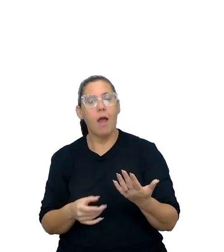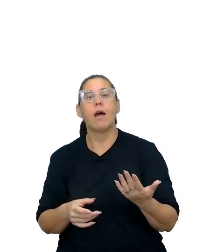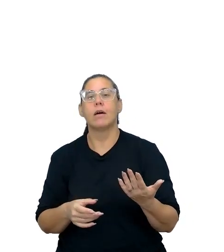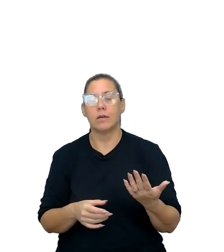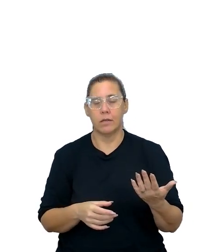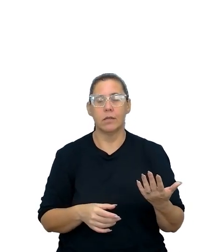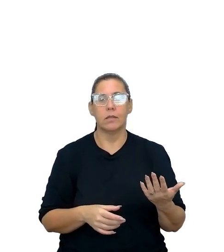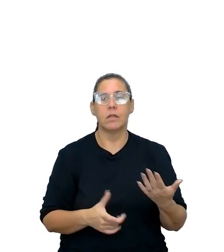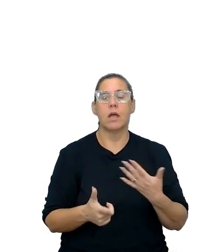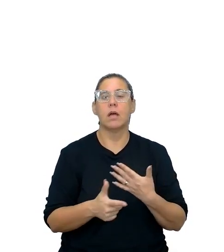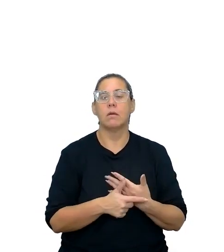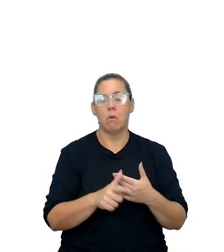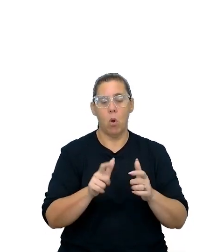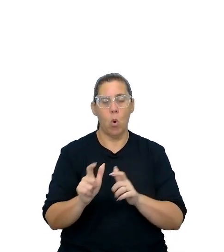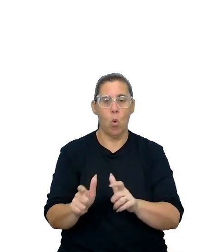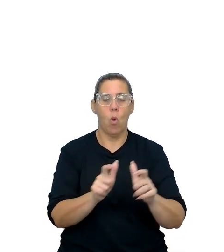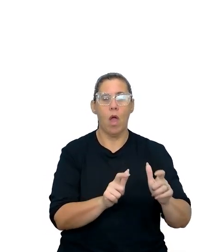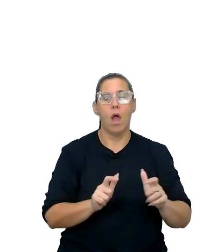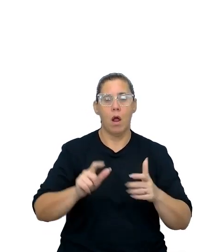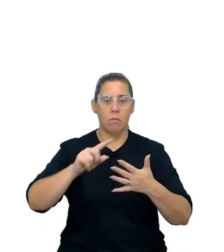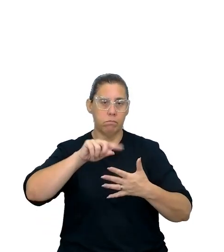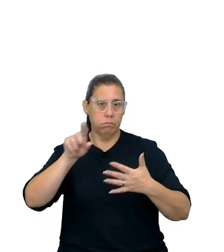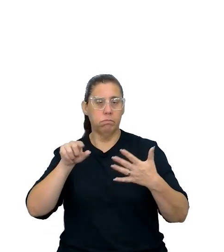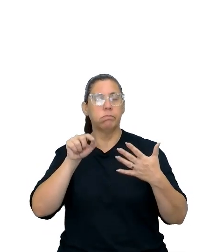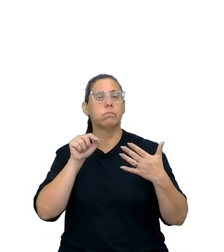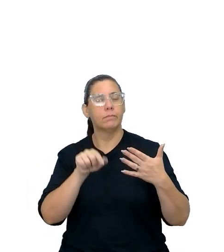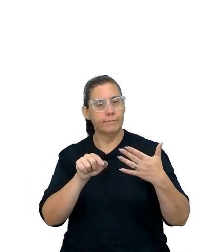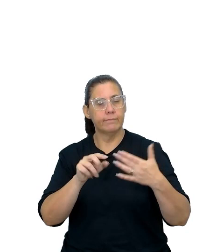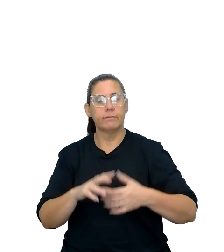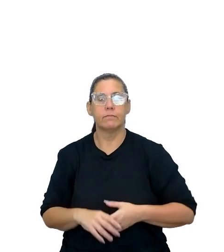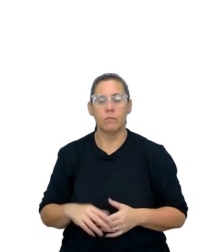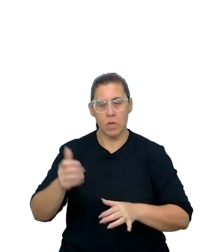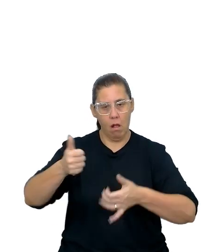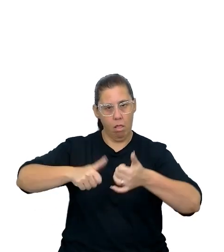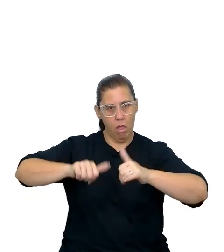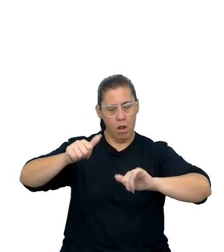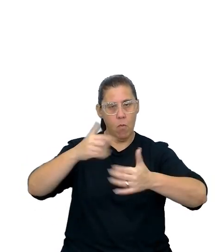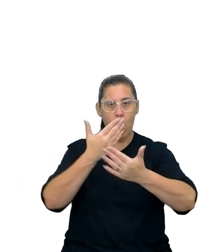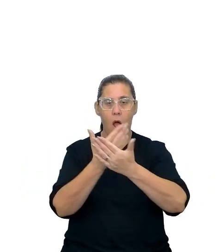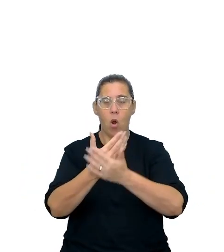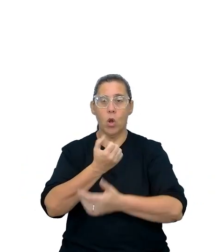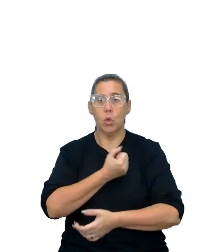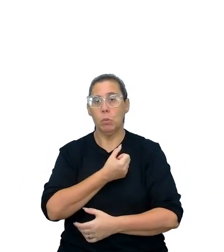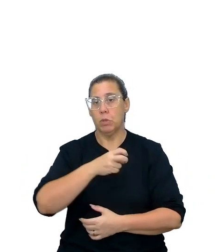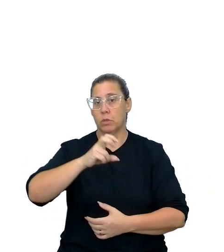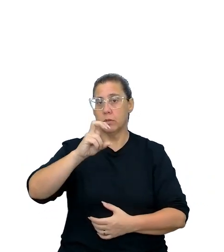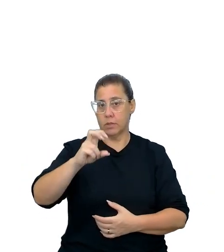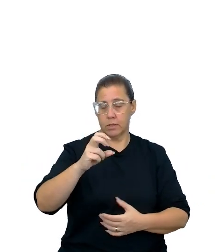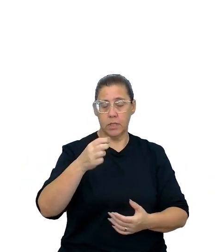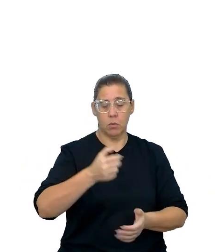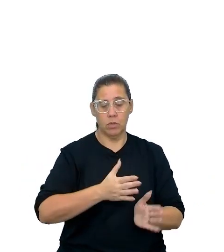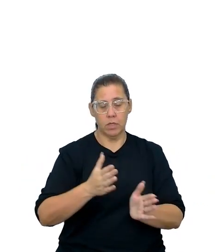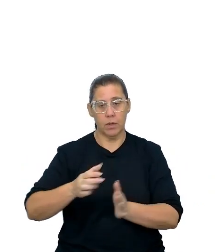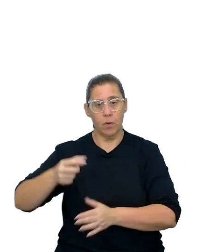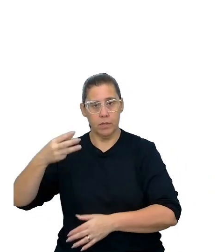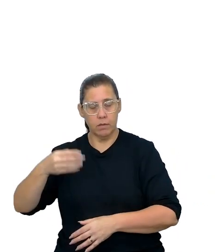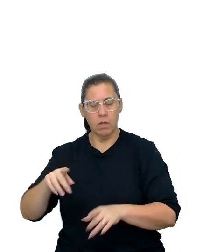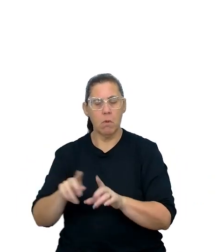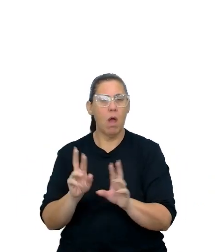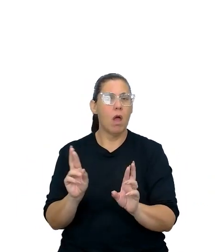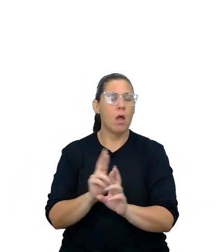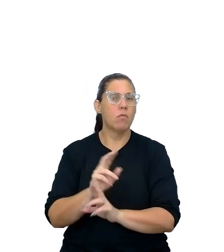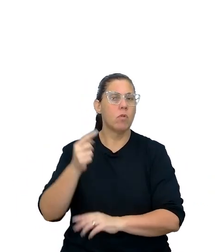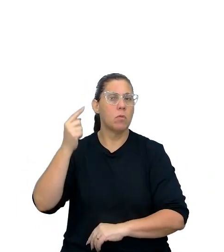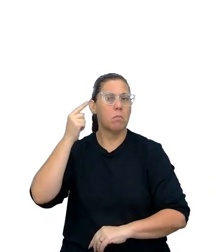que a mudança do lugar da incógnita desempenha, analisamos a aula 5 dessa sequência 3 e a sua relação